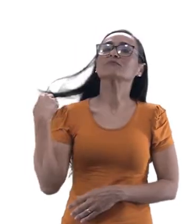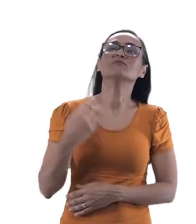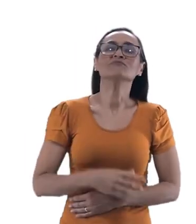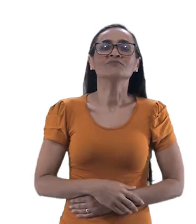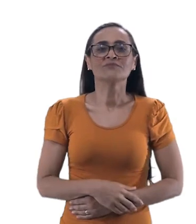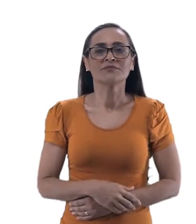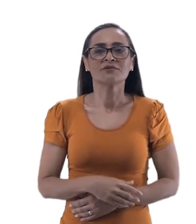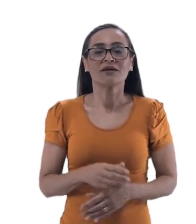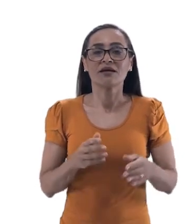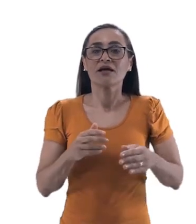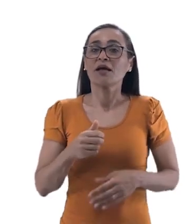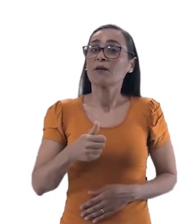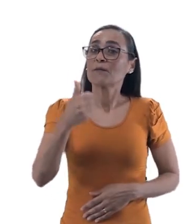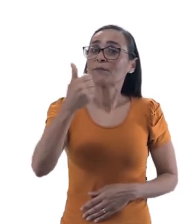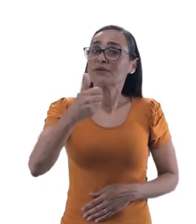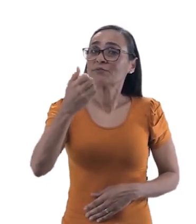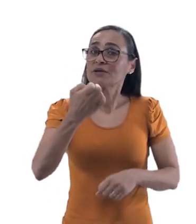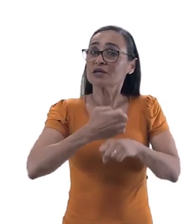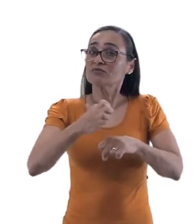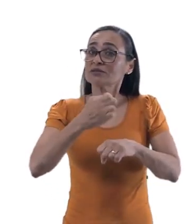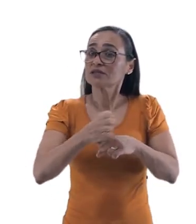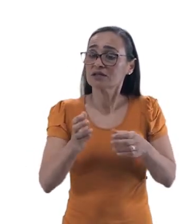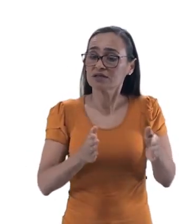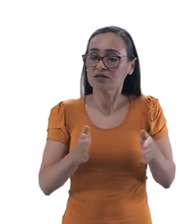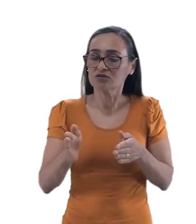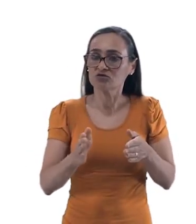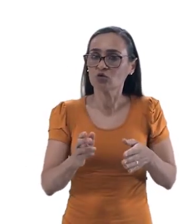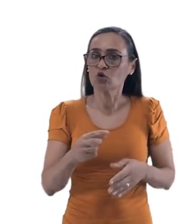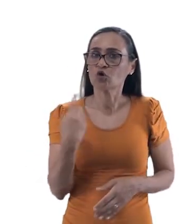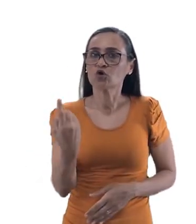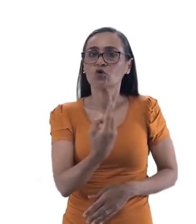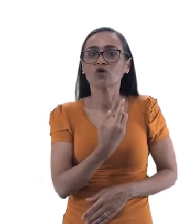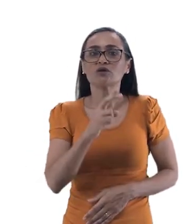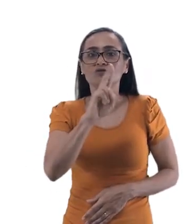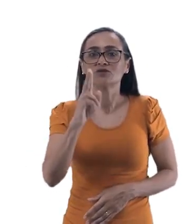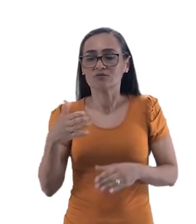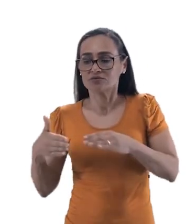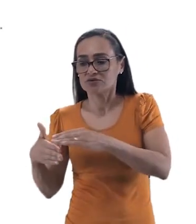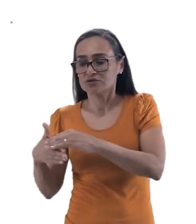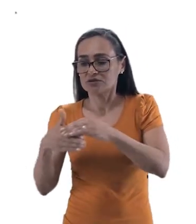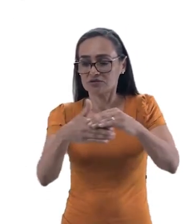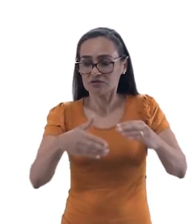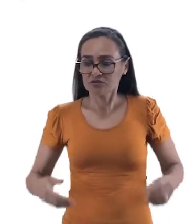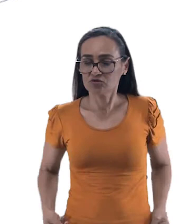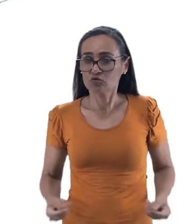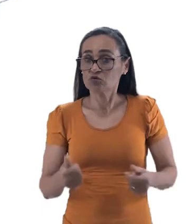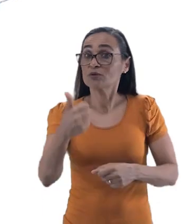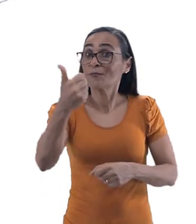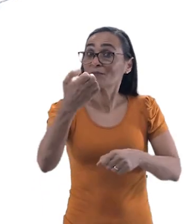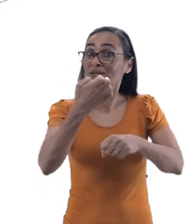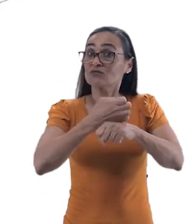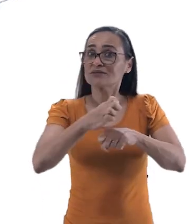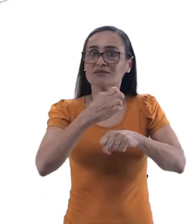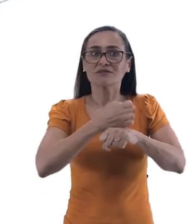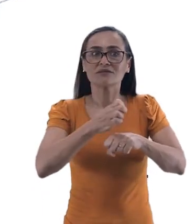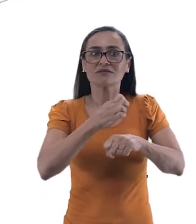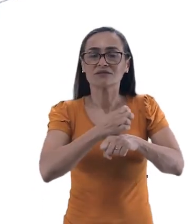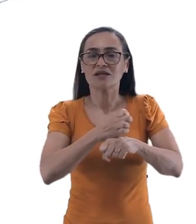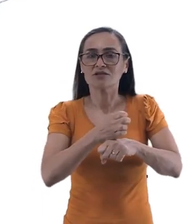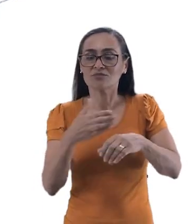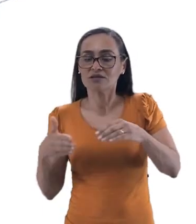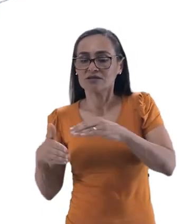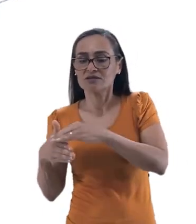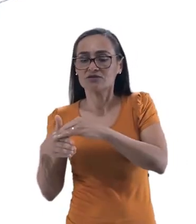seguindo. Então, essa aqui é a fase do primeiro estágio. Nós utilizamos os direcionadores de custos de primeiro